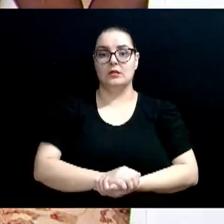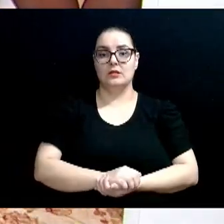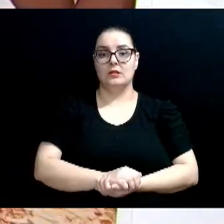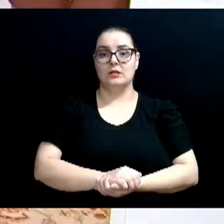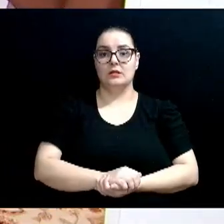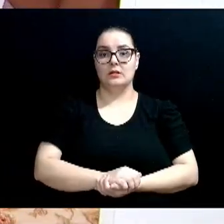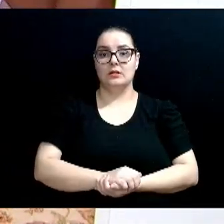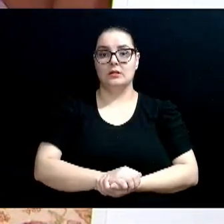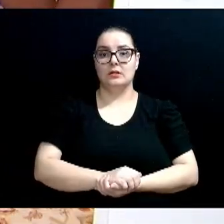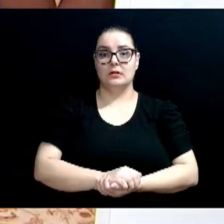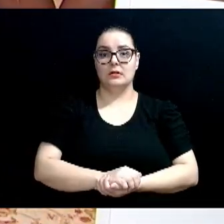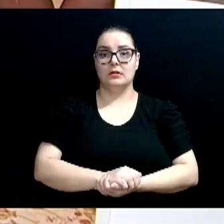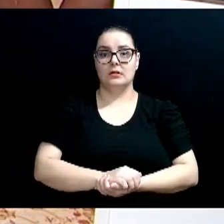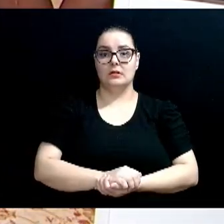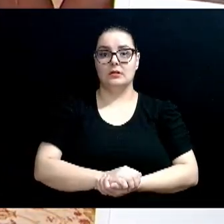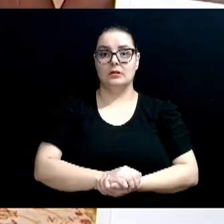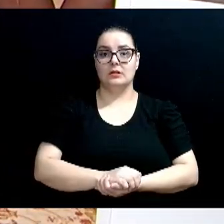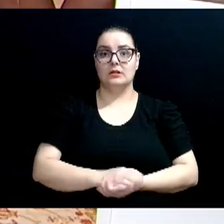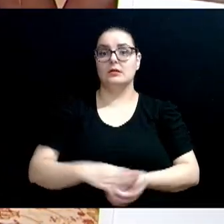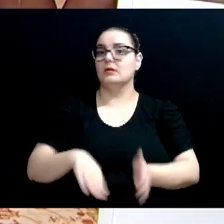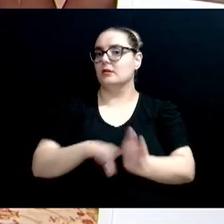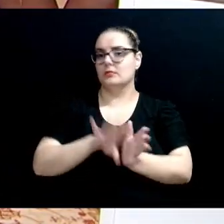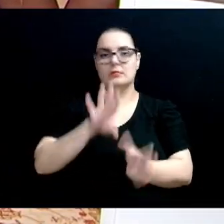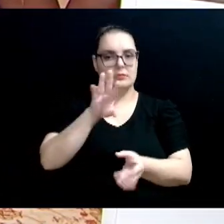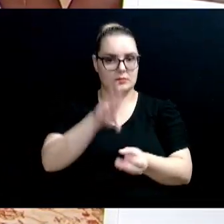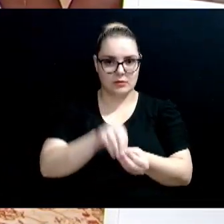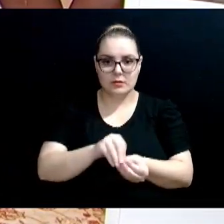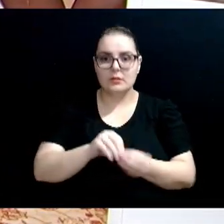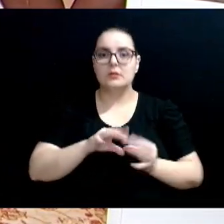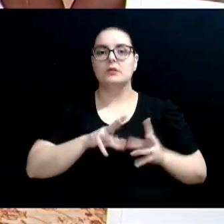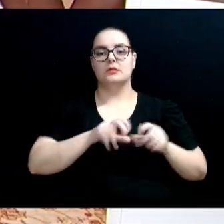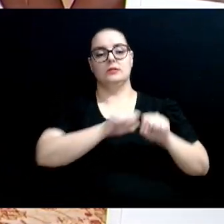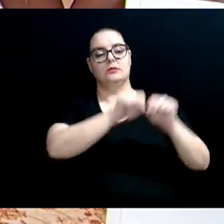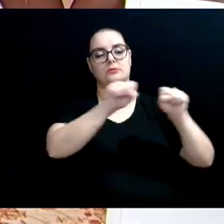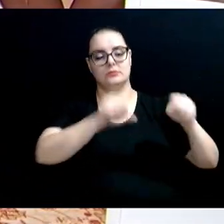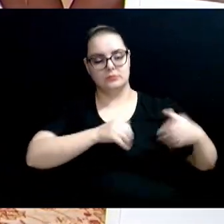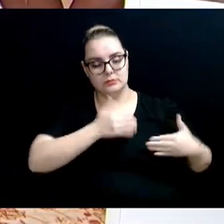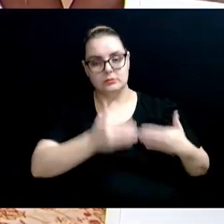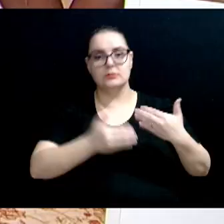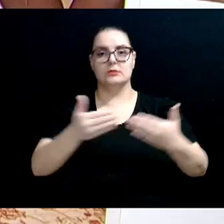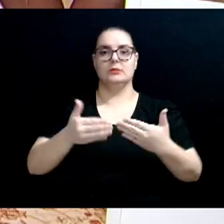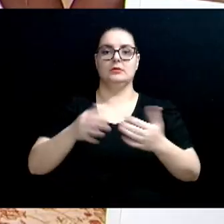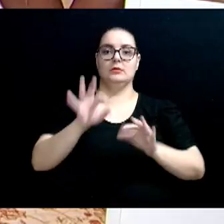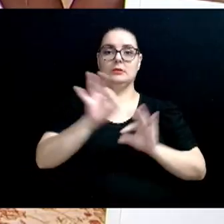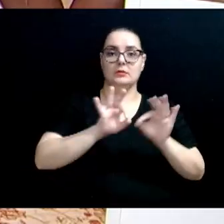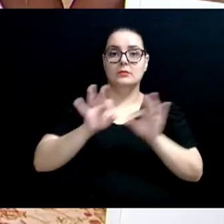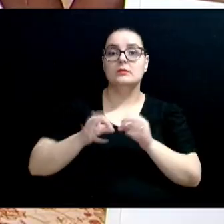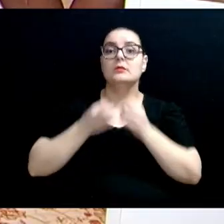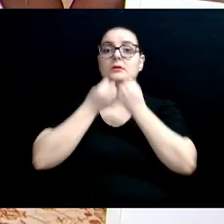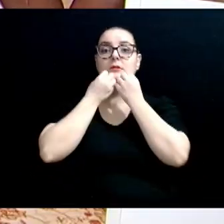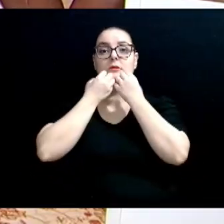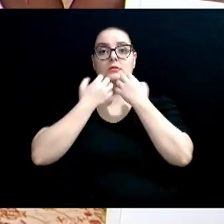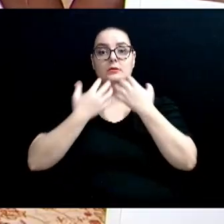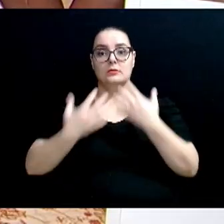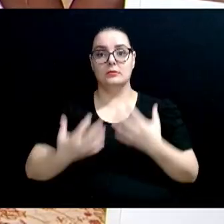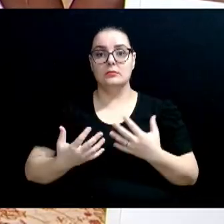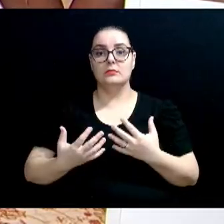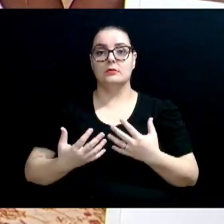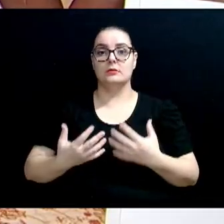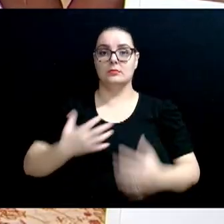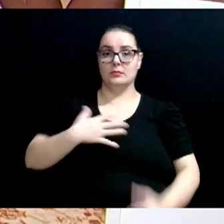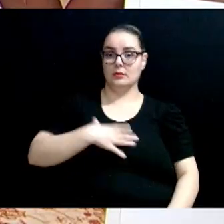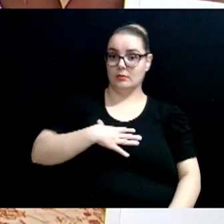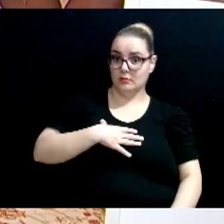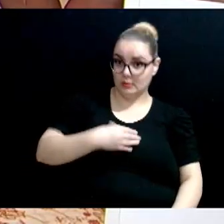Então, assim, ali eu cheguei à conclusão de que existe todo um sistema que precisa preparar bem os